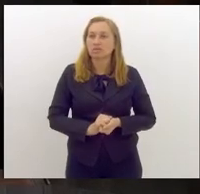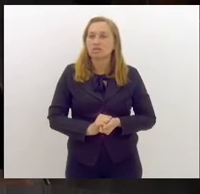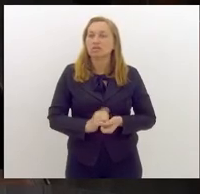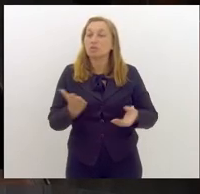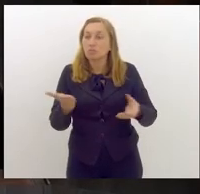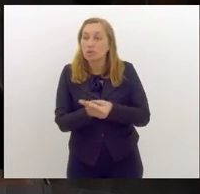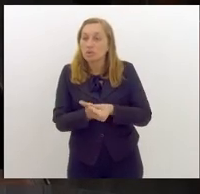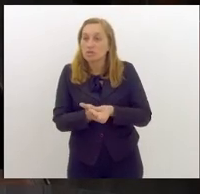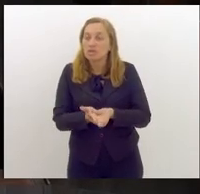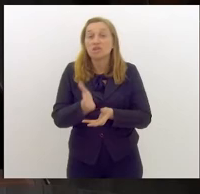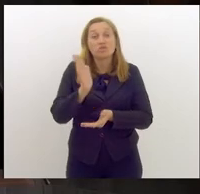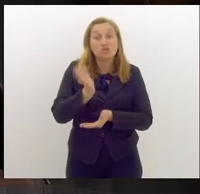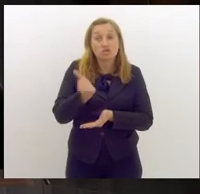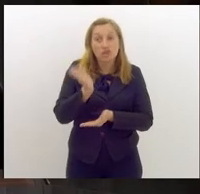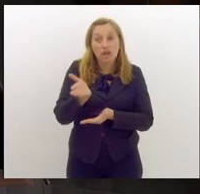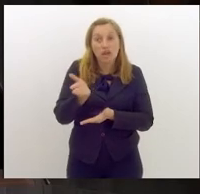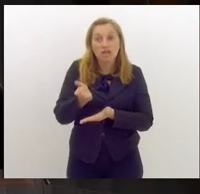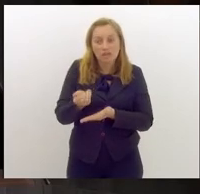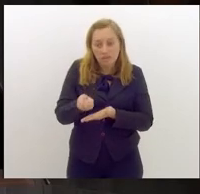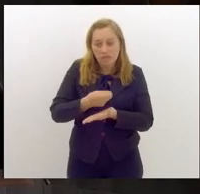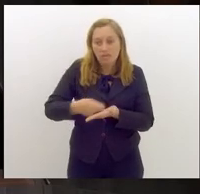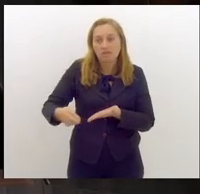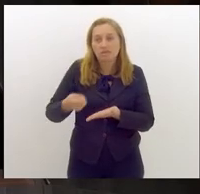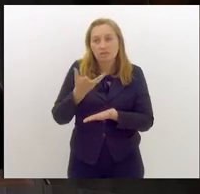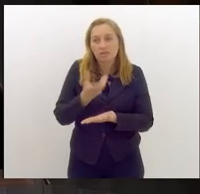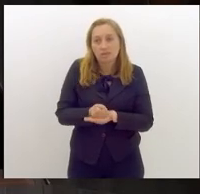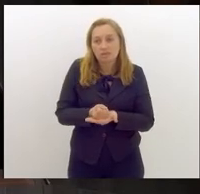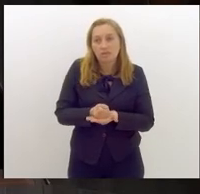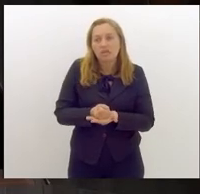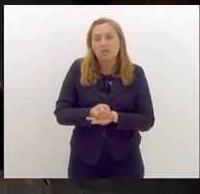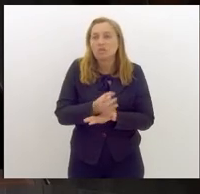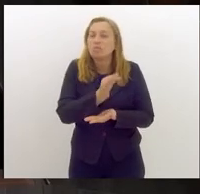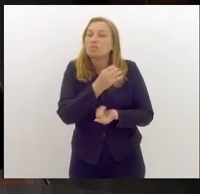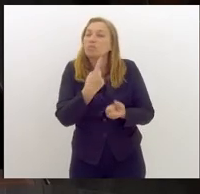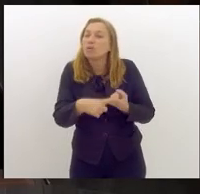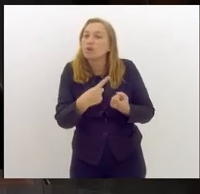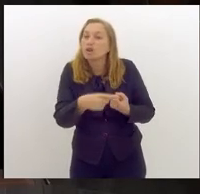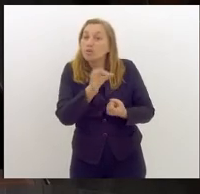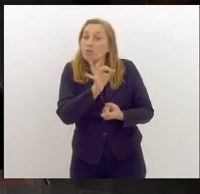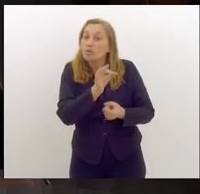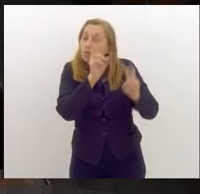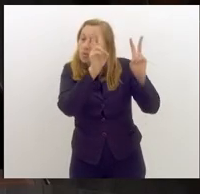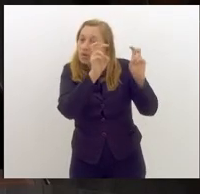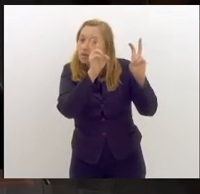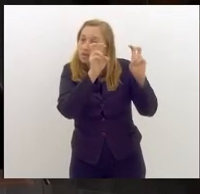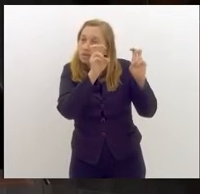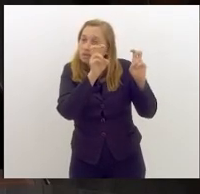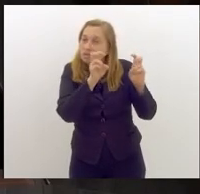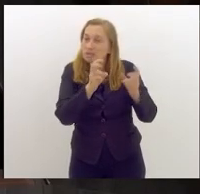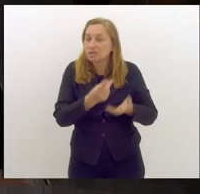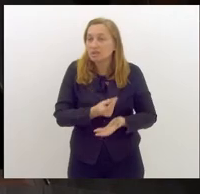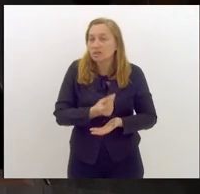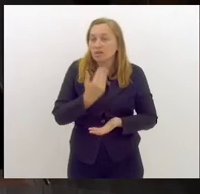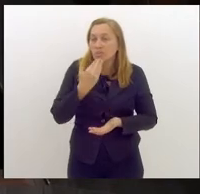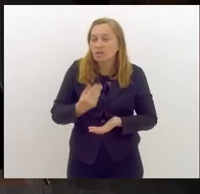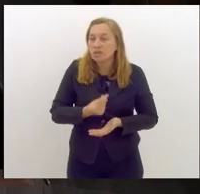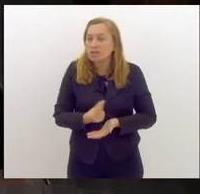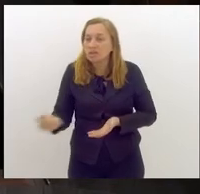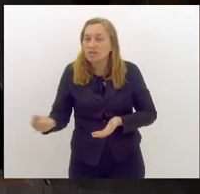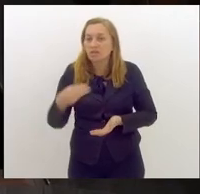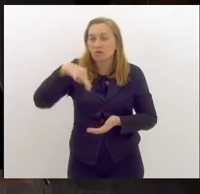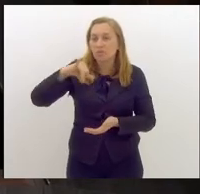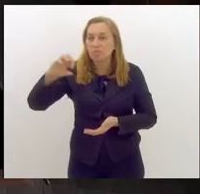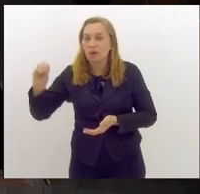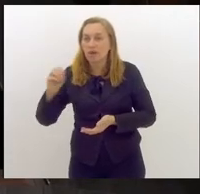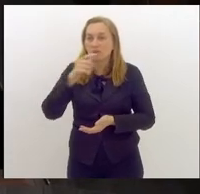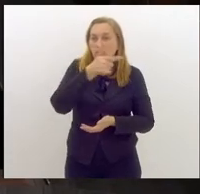processo já tava prescrito porque o fato gerador da desapropriação foi maio de